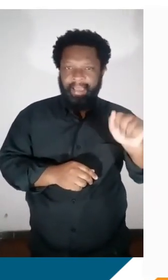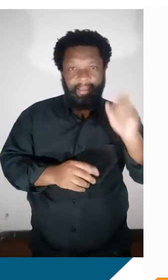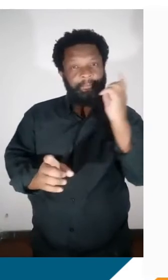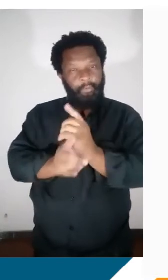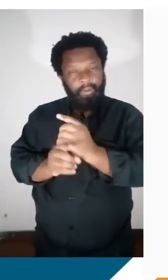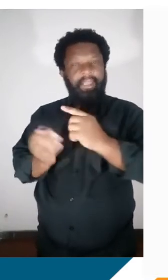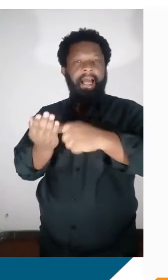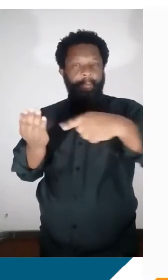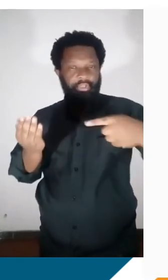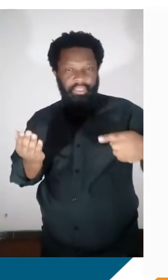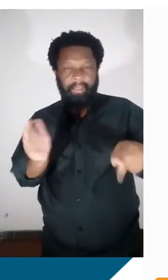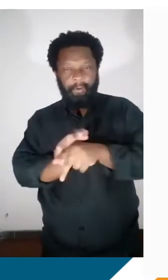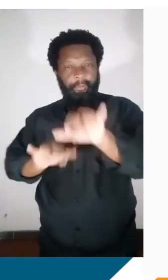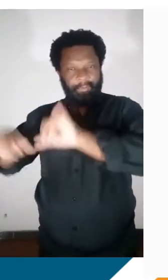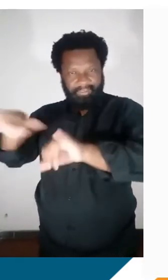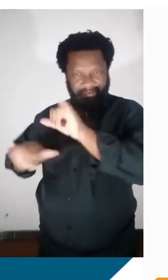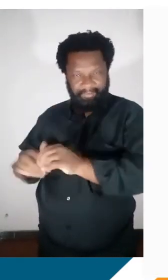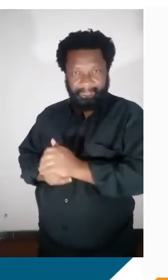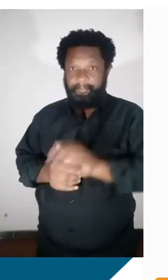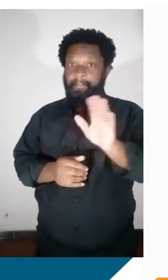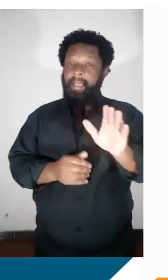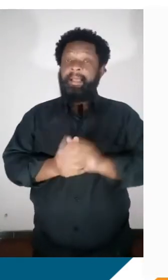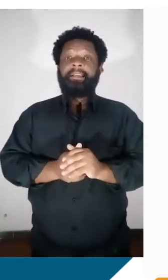na página 100 da apostila de química, obviamente, tá?